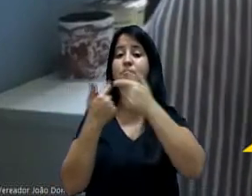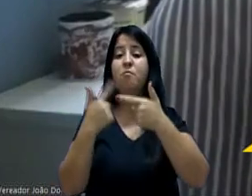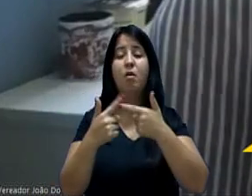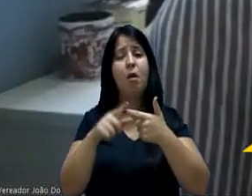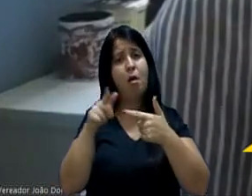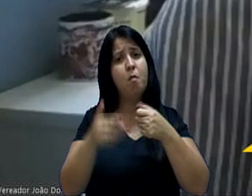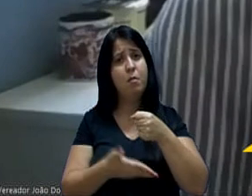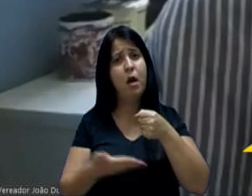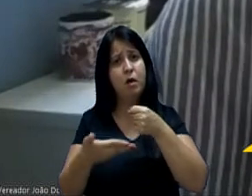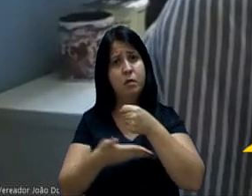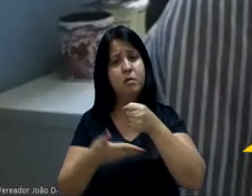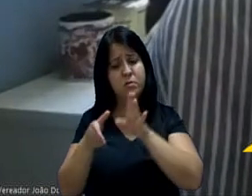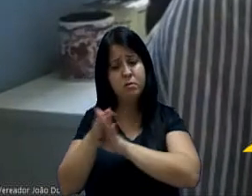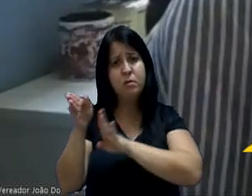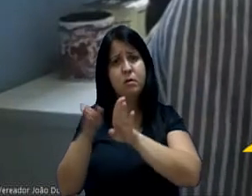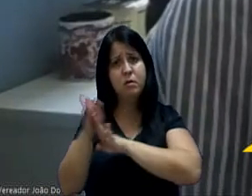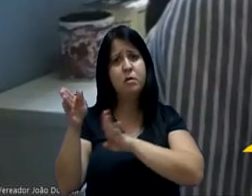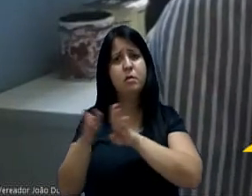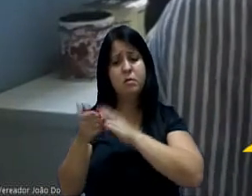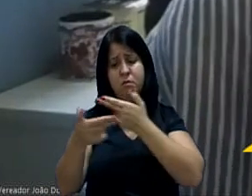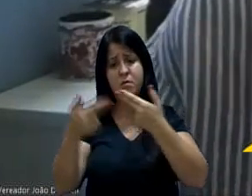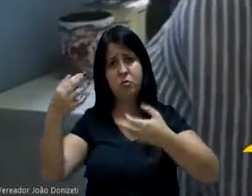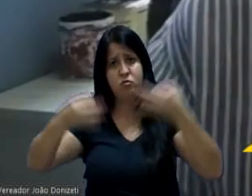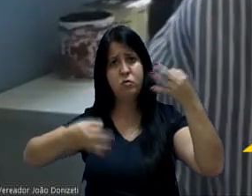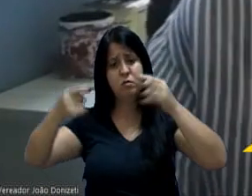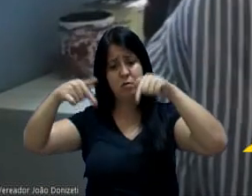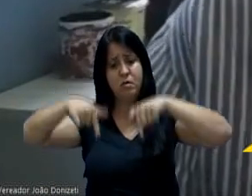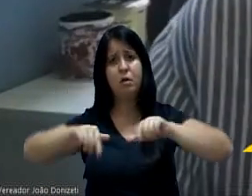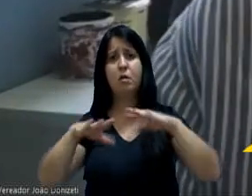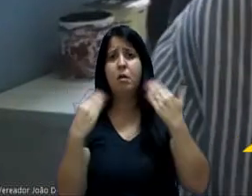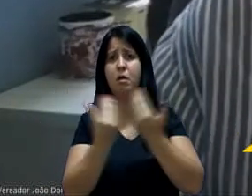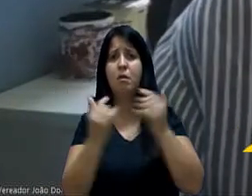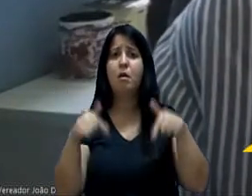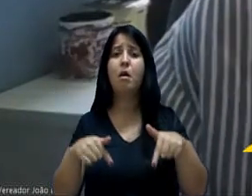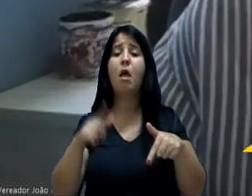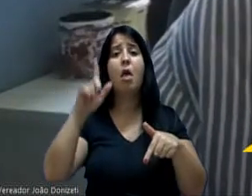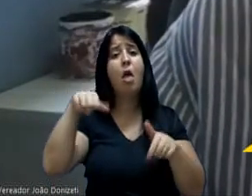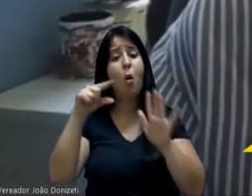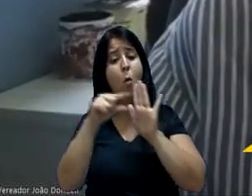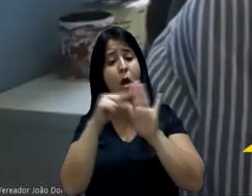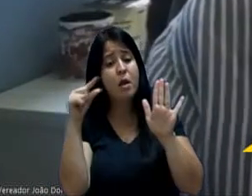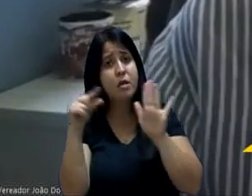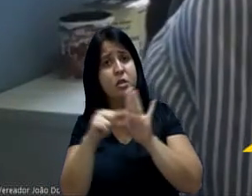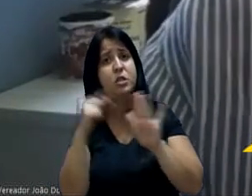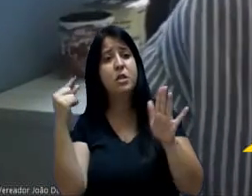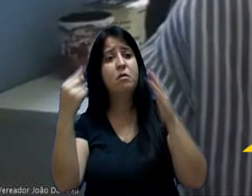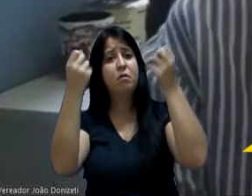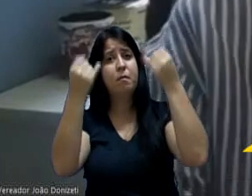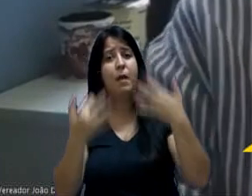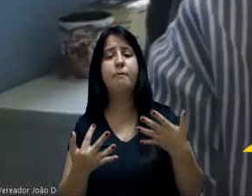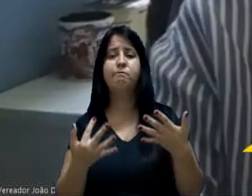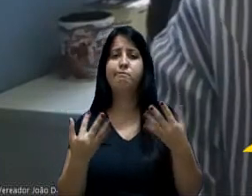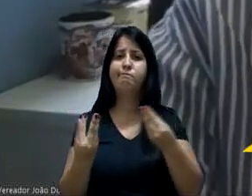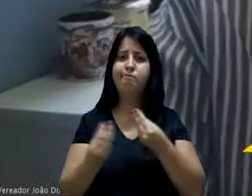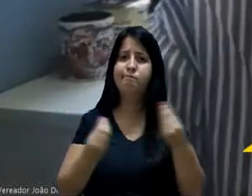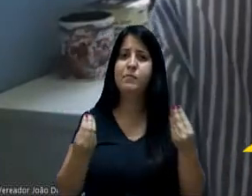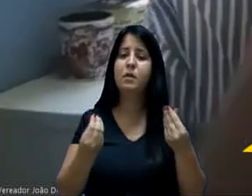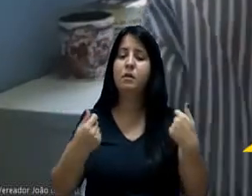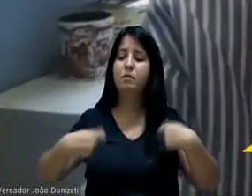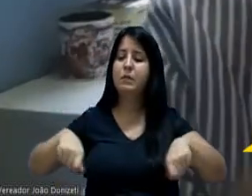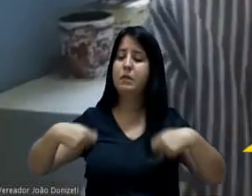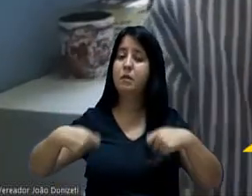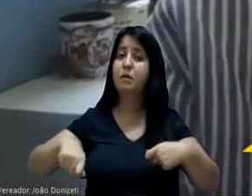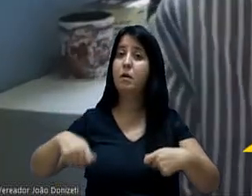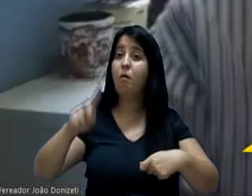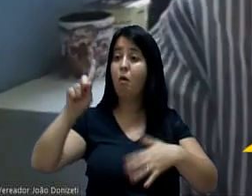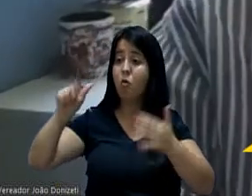básica de orientação do setor jurídico da nossa casa. É um artigo que disciplina a lei. Então, precisaria apresentar um